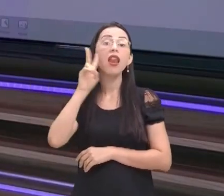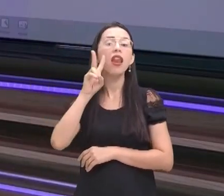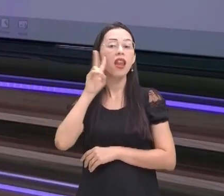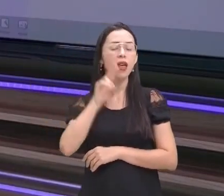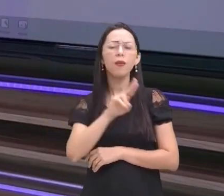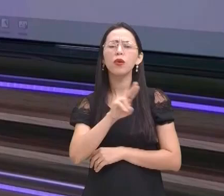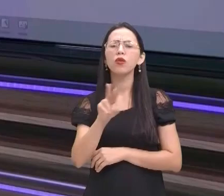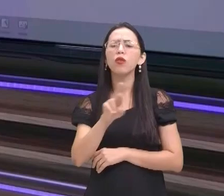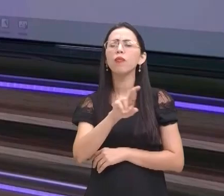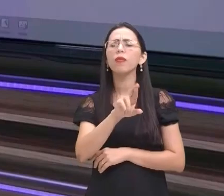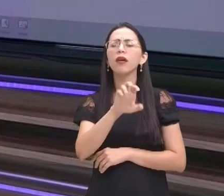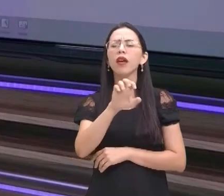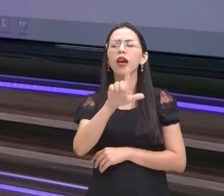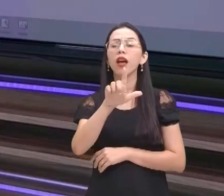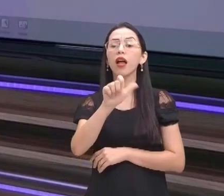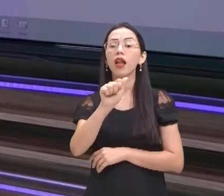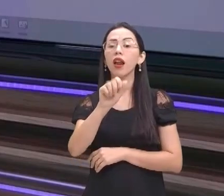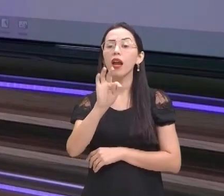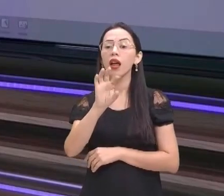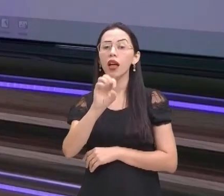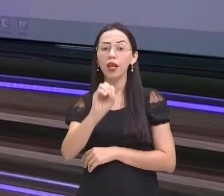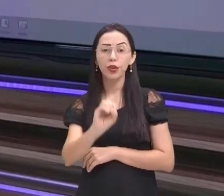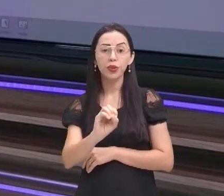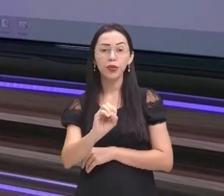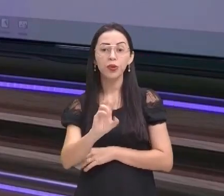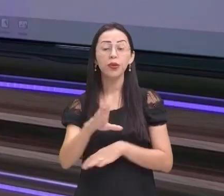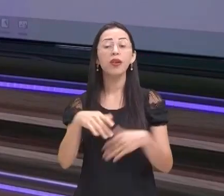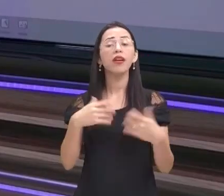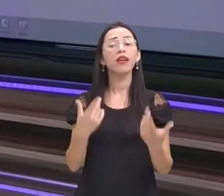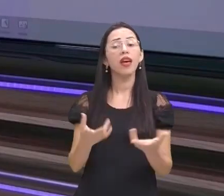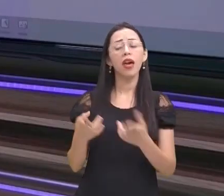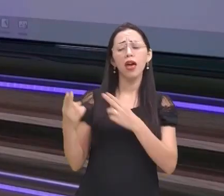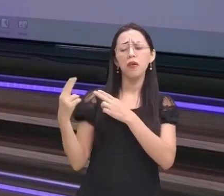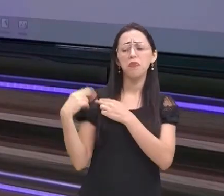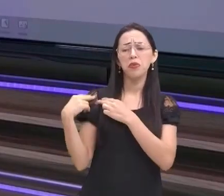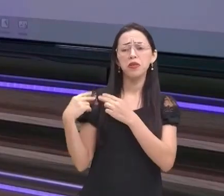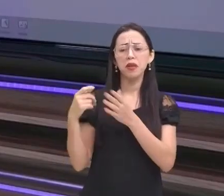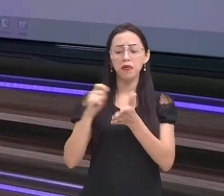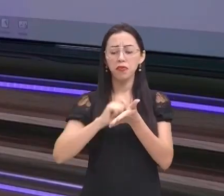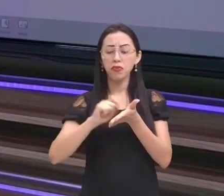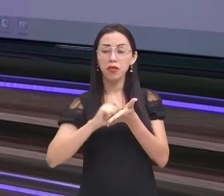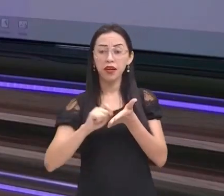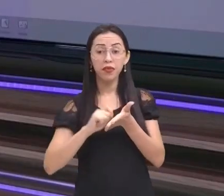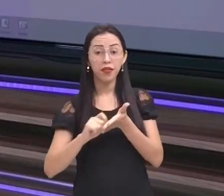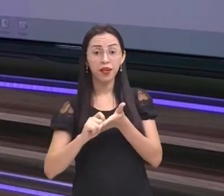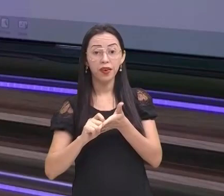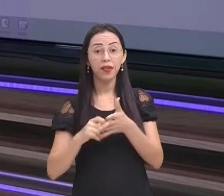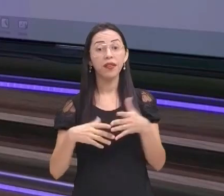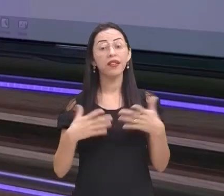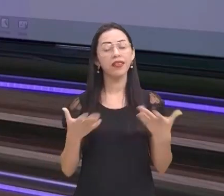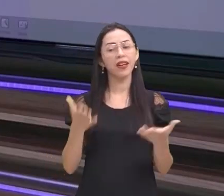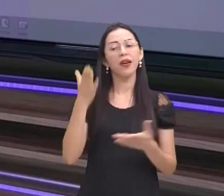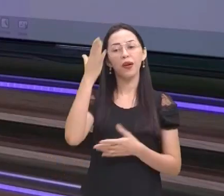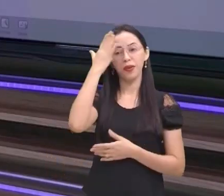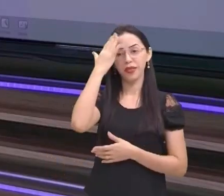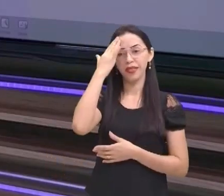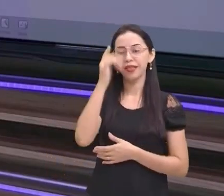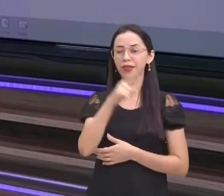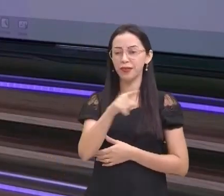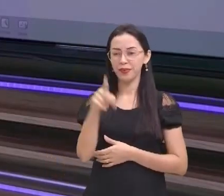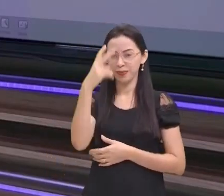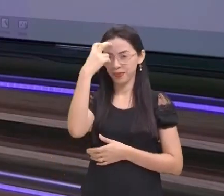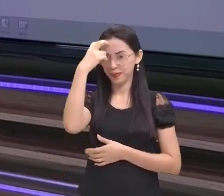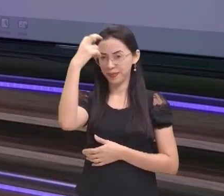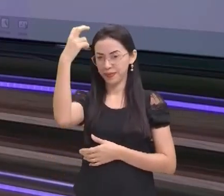E quem foi que escreveu? Sim ou não? Eu sei que sim, porque vocês são muito inteligentes. Mas antes de